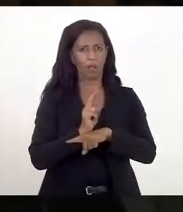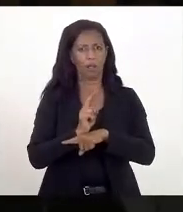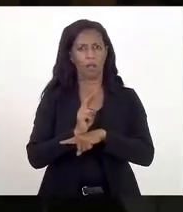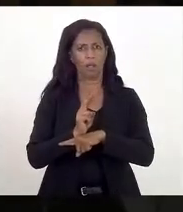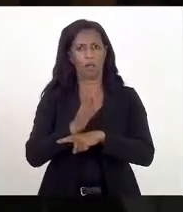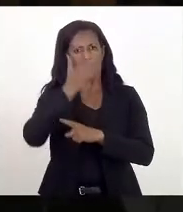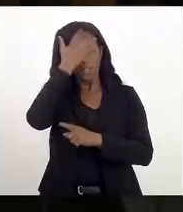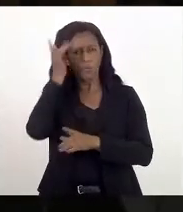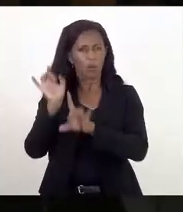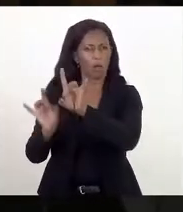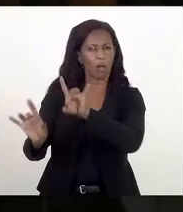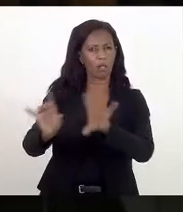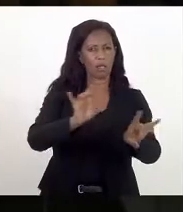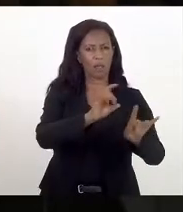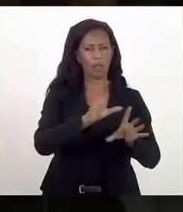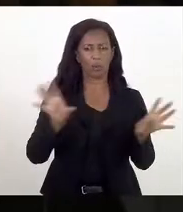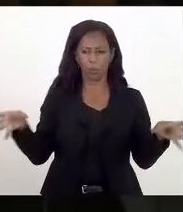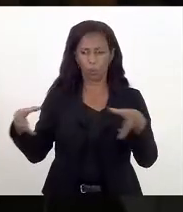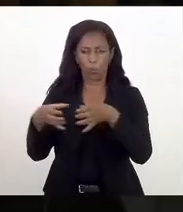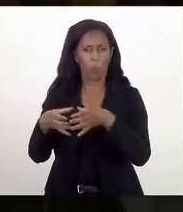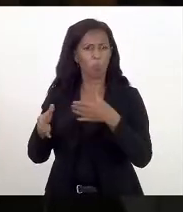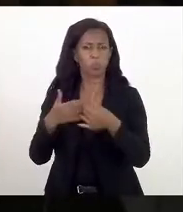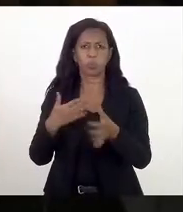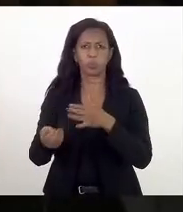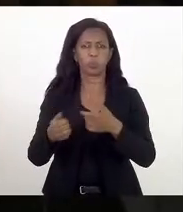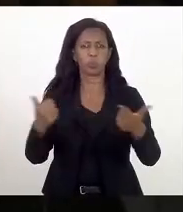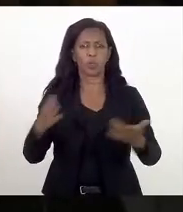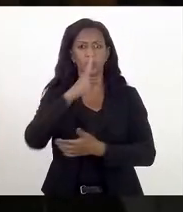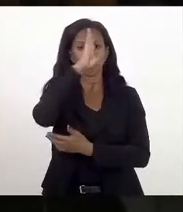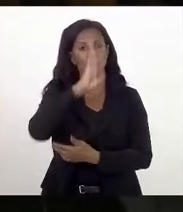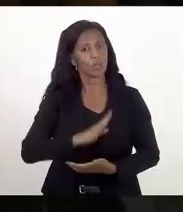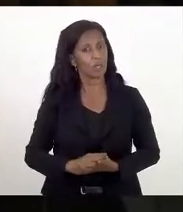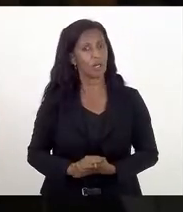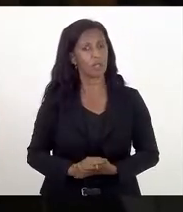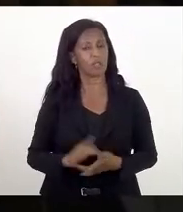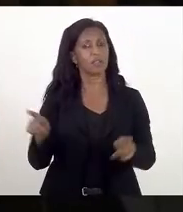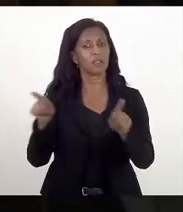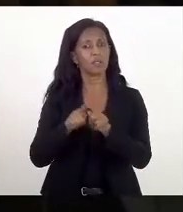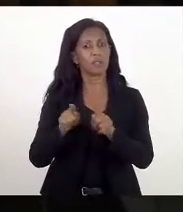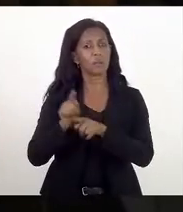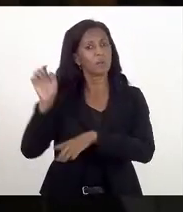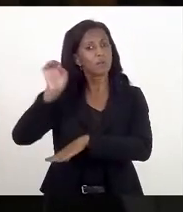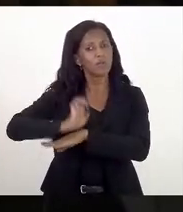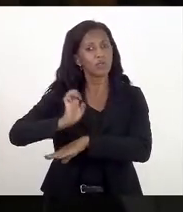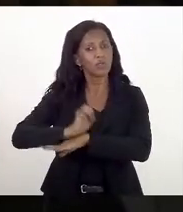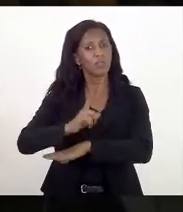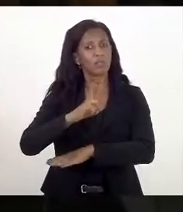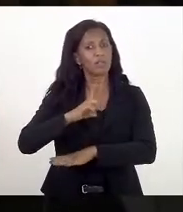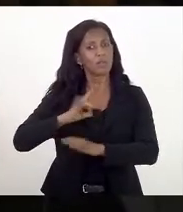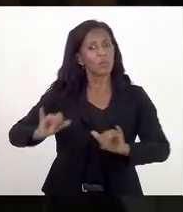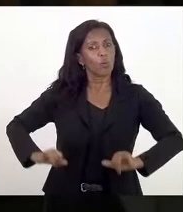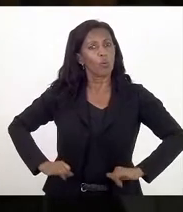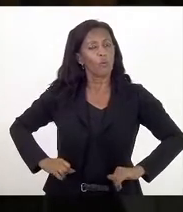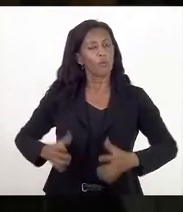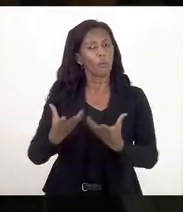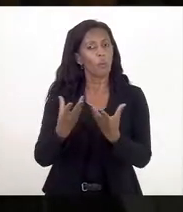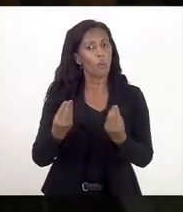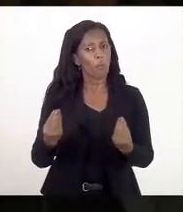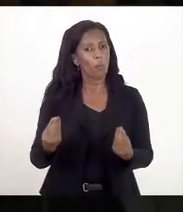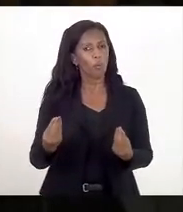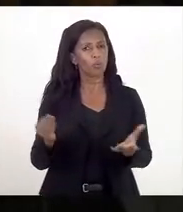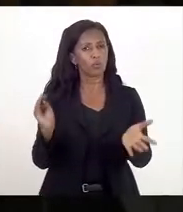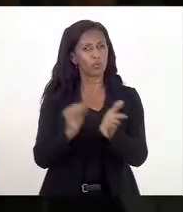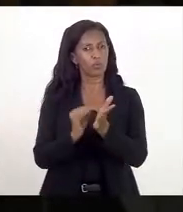direitos individuais e coletivos, quaisquer que sejam, gratuitamente, sobretudo no Estado que tem sofrido muito com